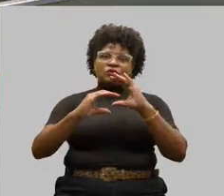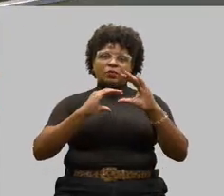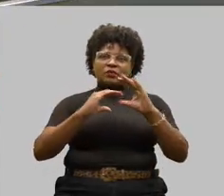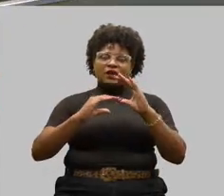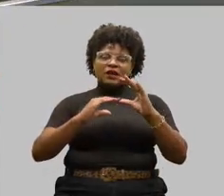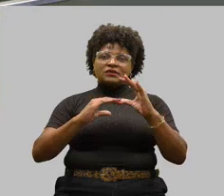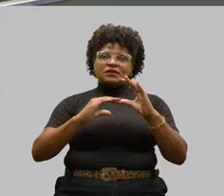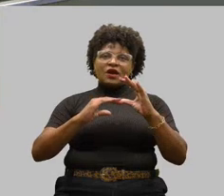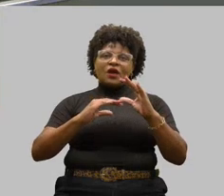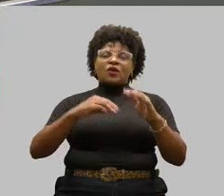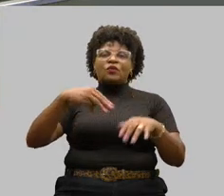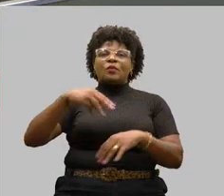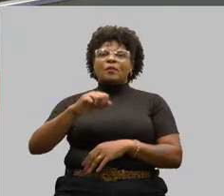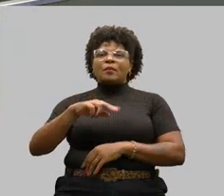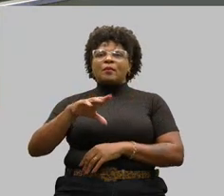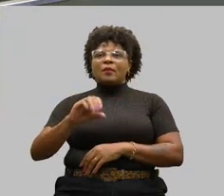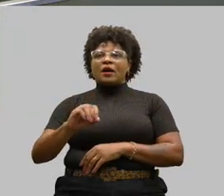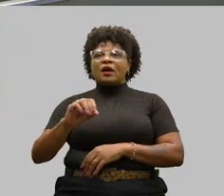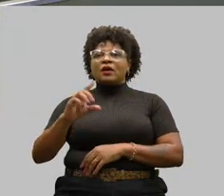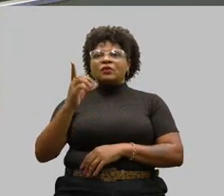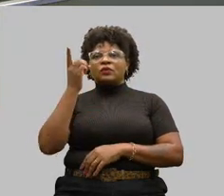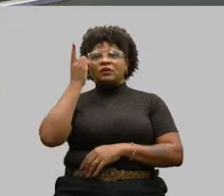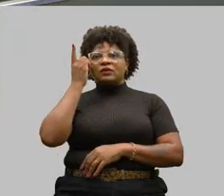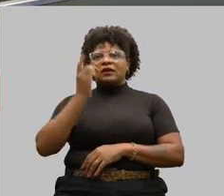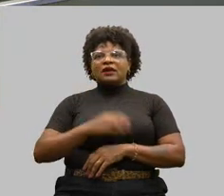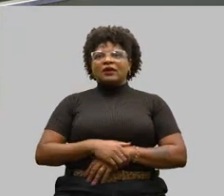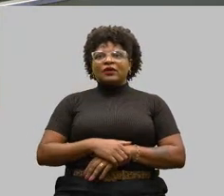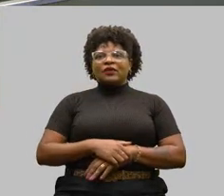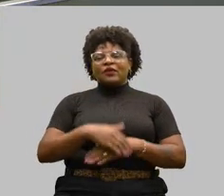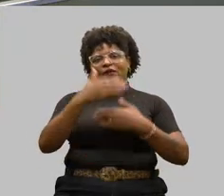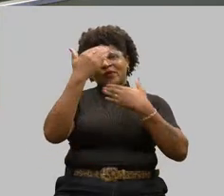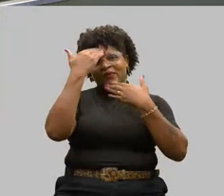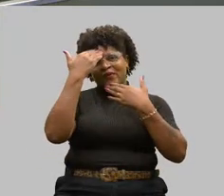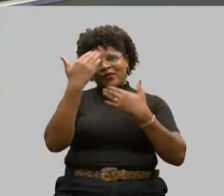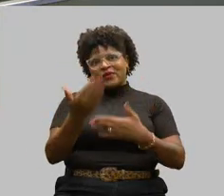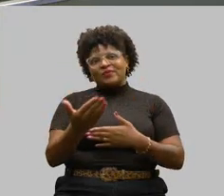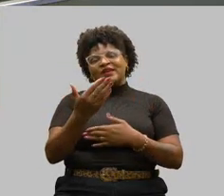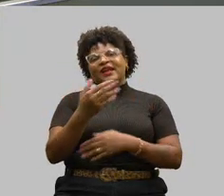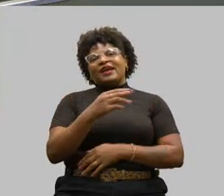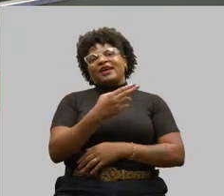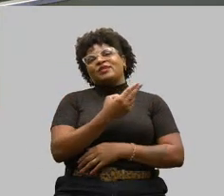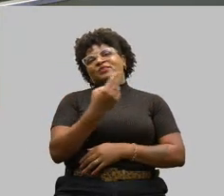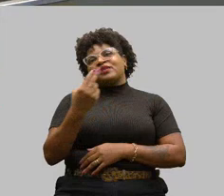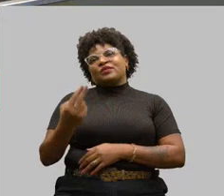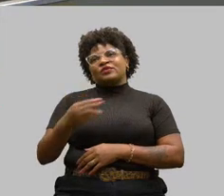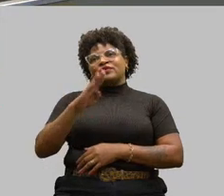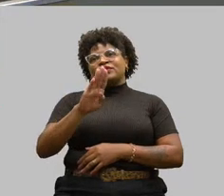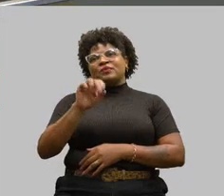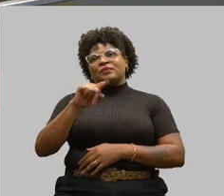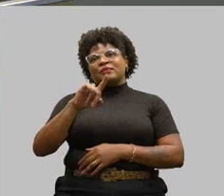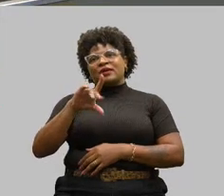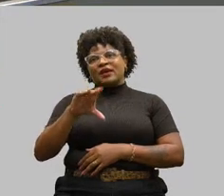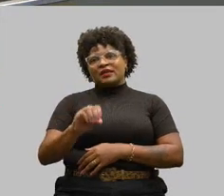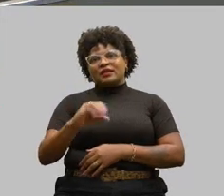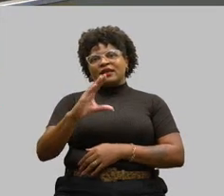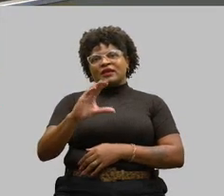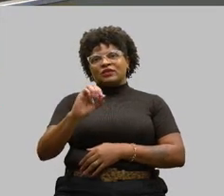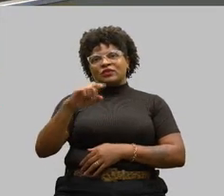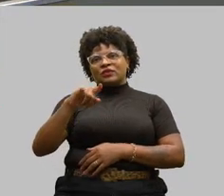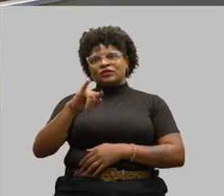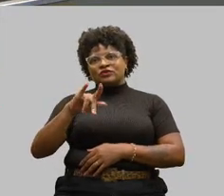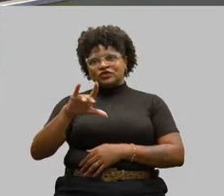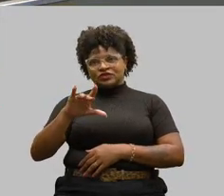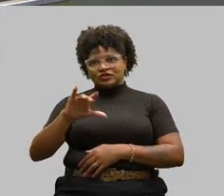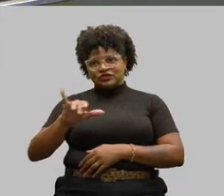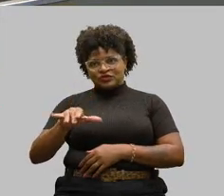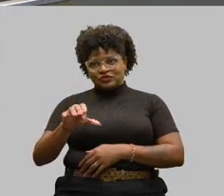é muito obrigado sou Bernardo Gontijo Moura Mas quem quiser pode me chamar de Bernardo Gontijo